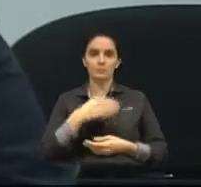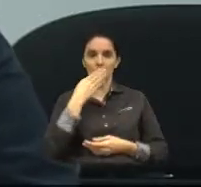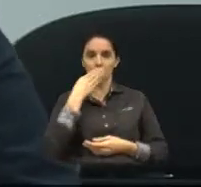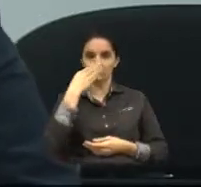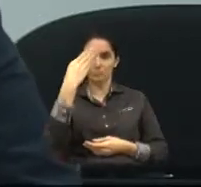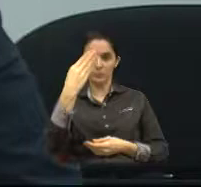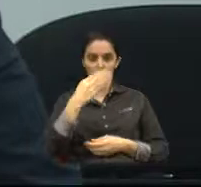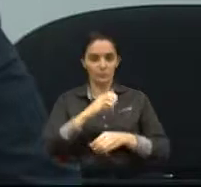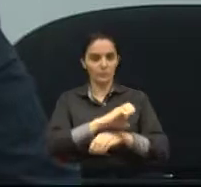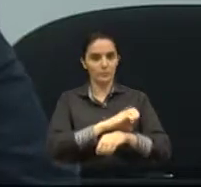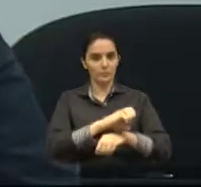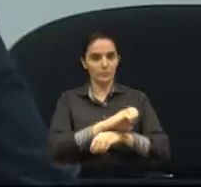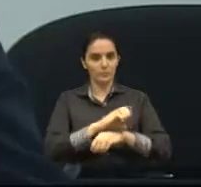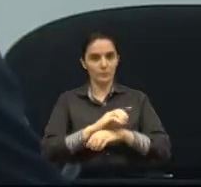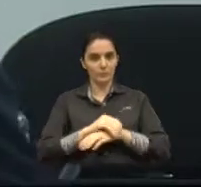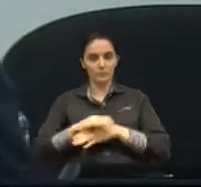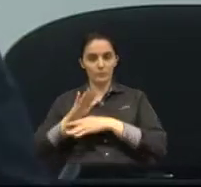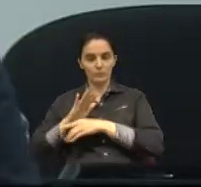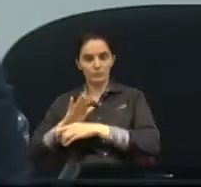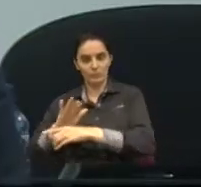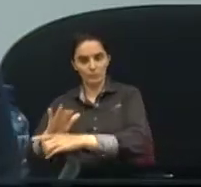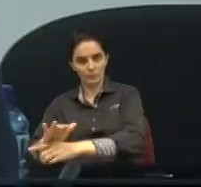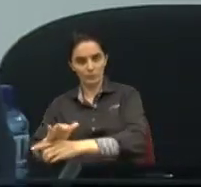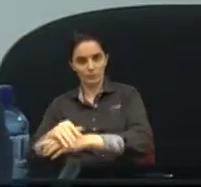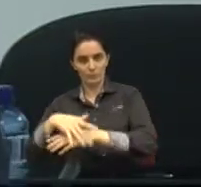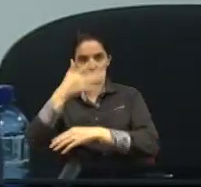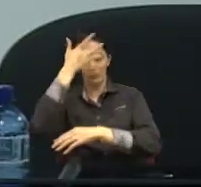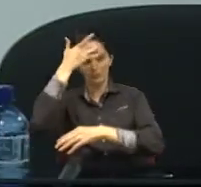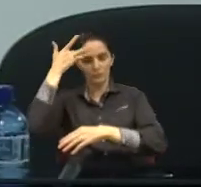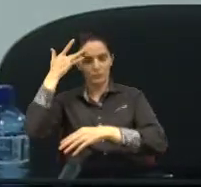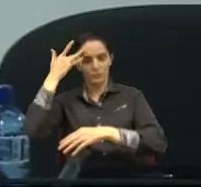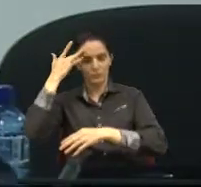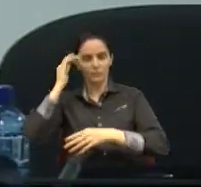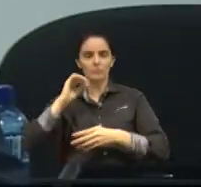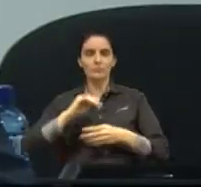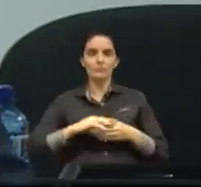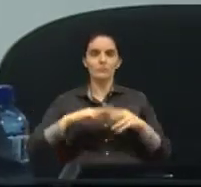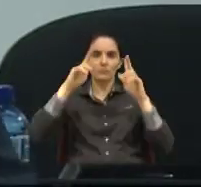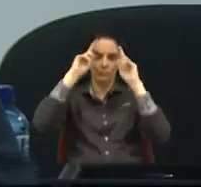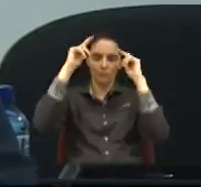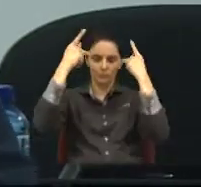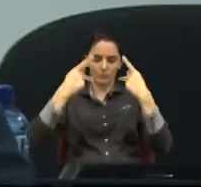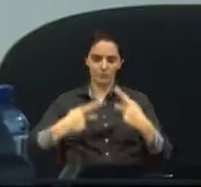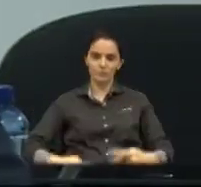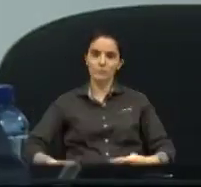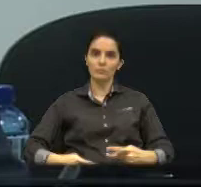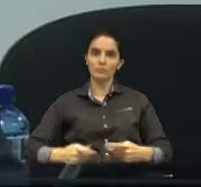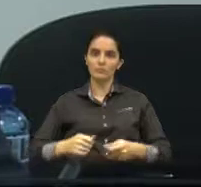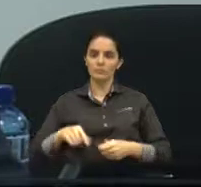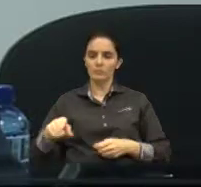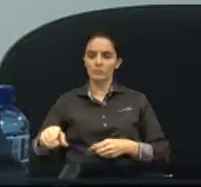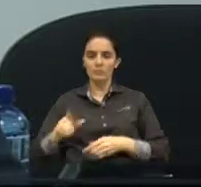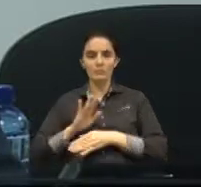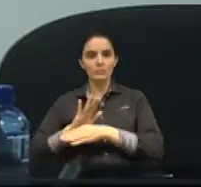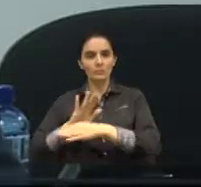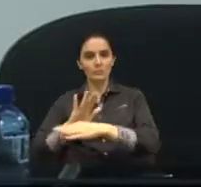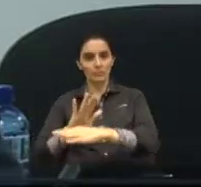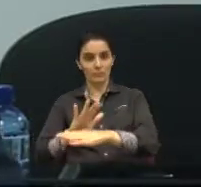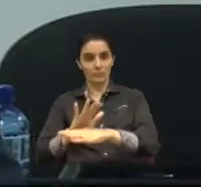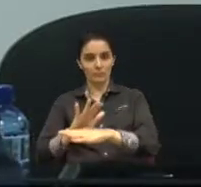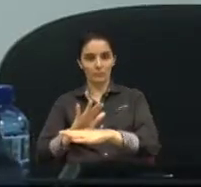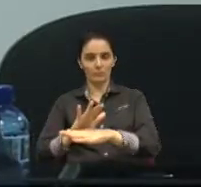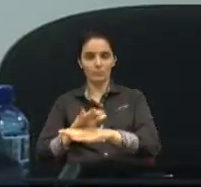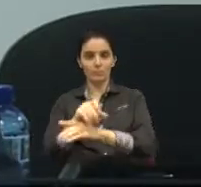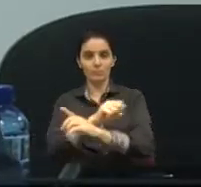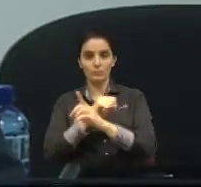as pessoas, no trato com o ser humano, e atendendo socialmente todas as vidas que adentram